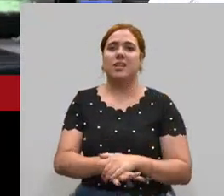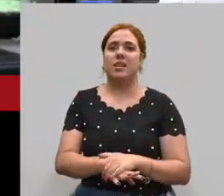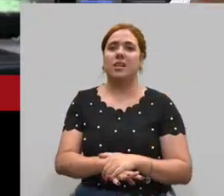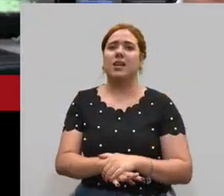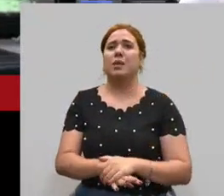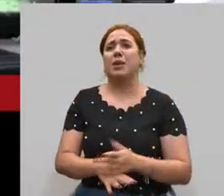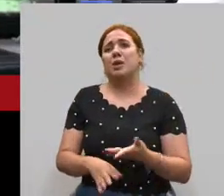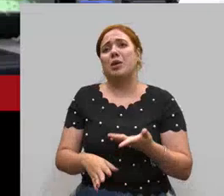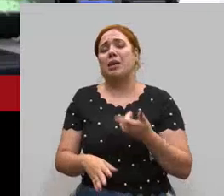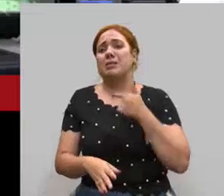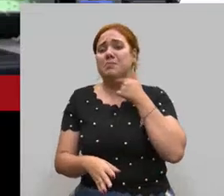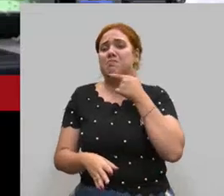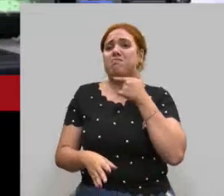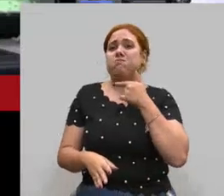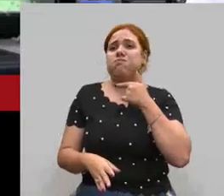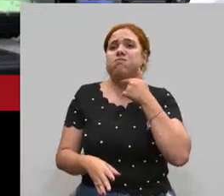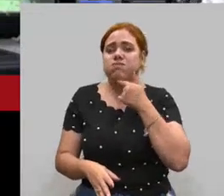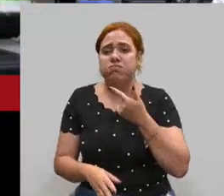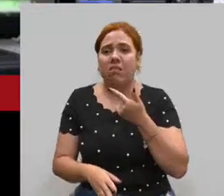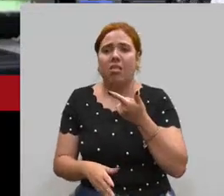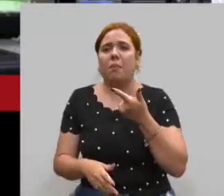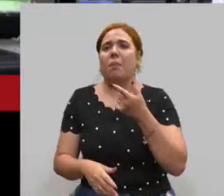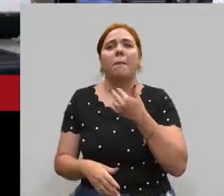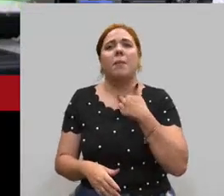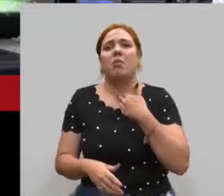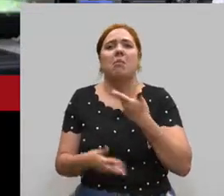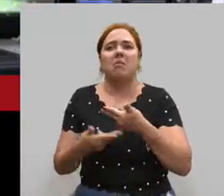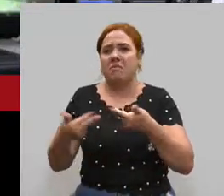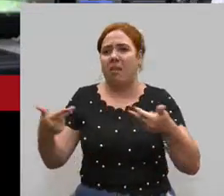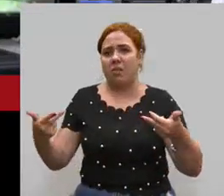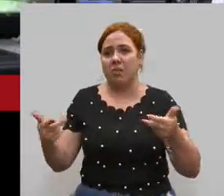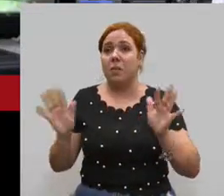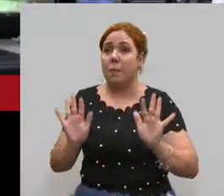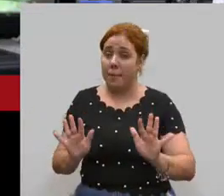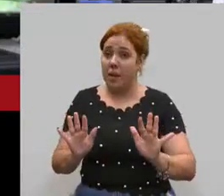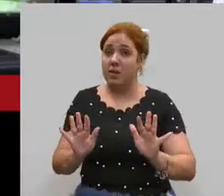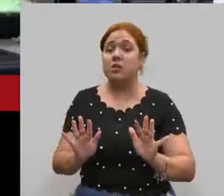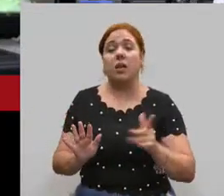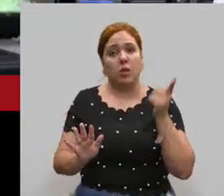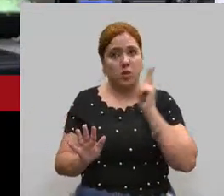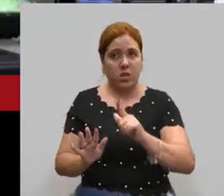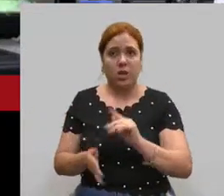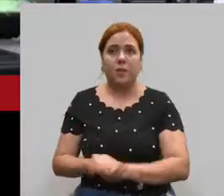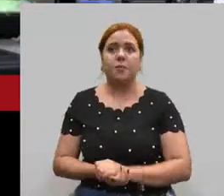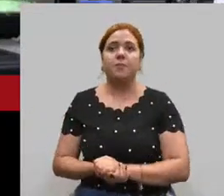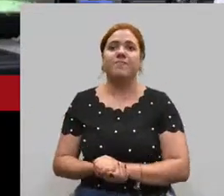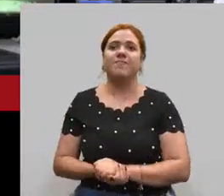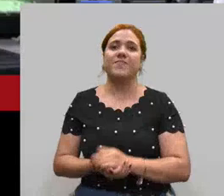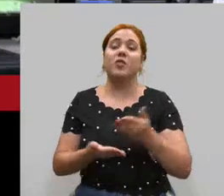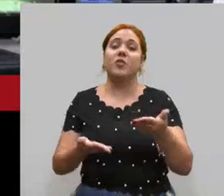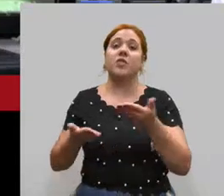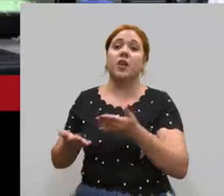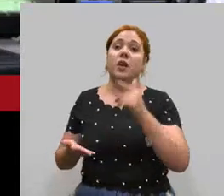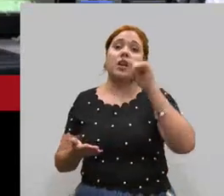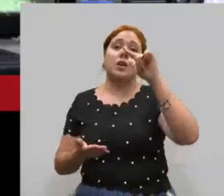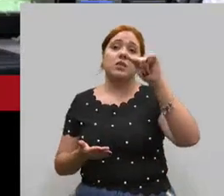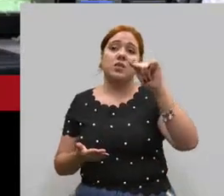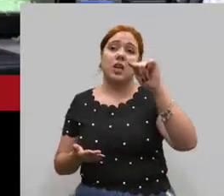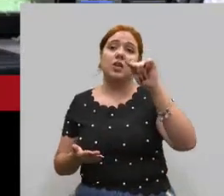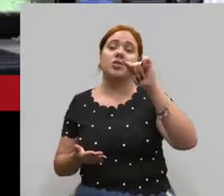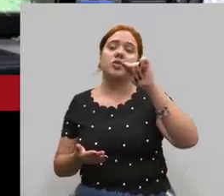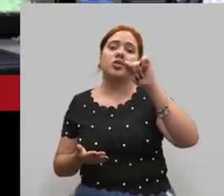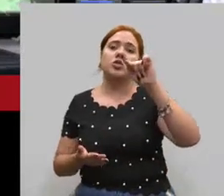limitadas de suas atividades diárias gostaria também de convidá-los para o dia 7 de1 próximo dia